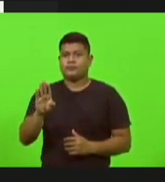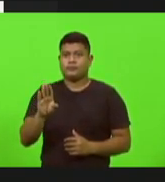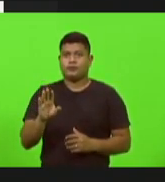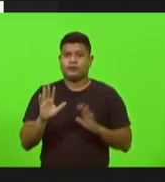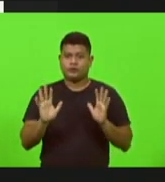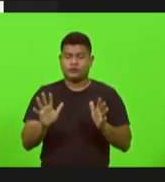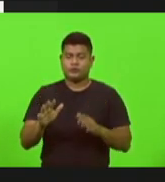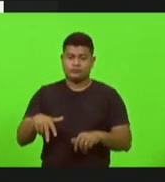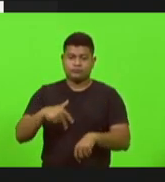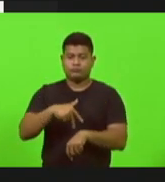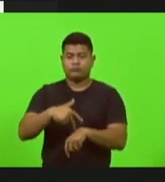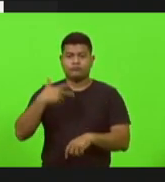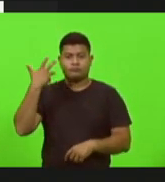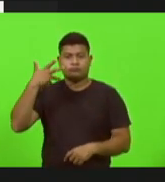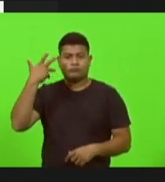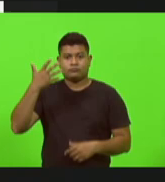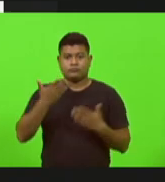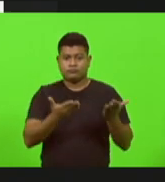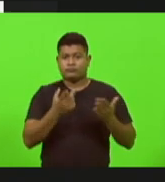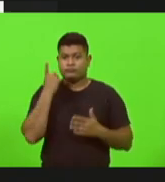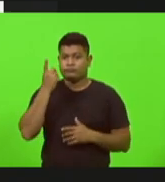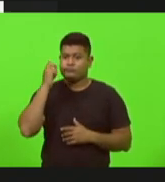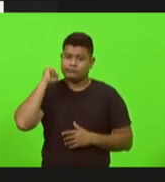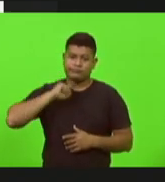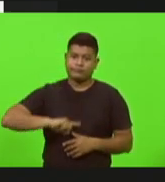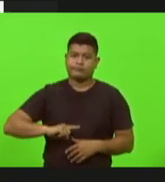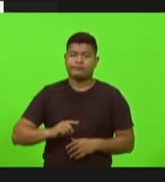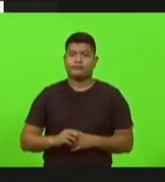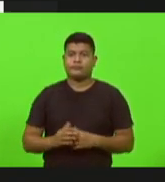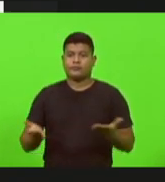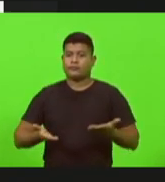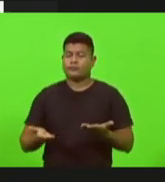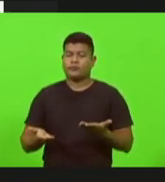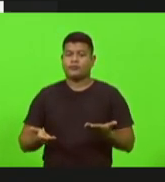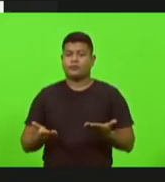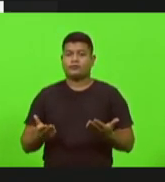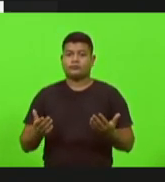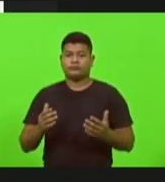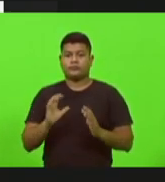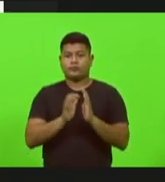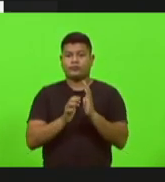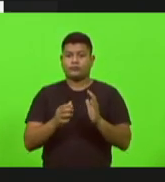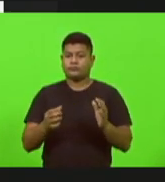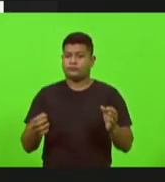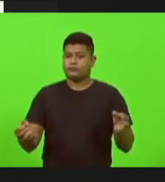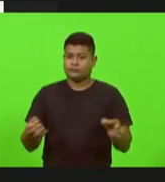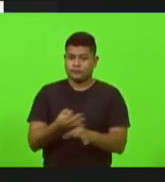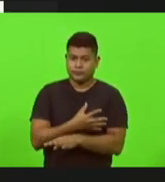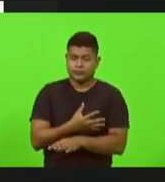aí o deputado Silvio Dreve. Passamos à ordem do dia.